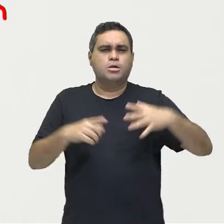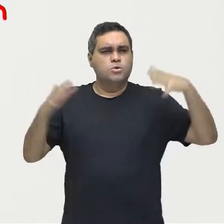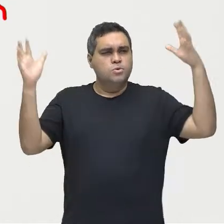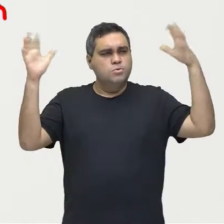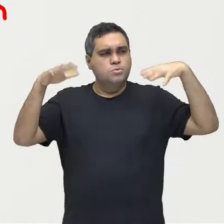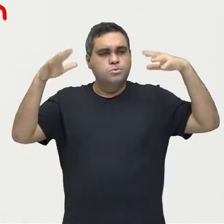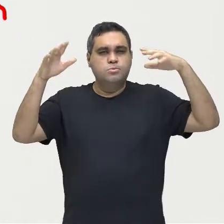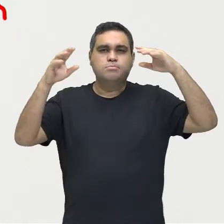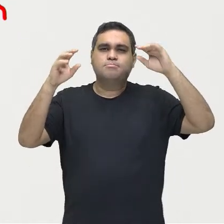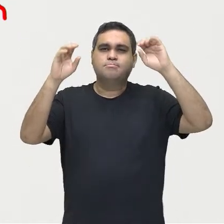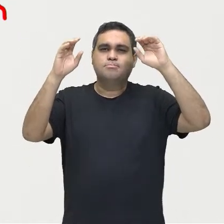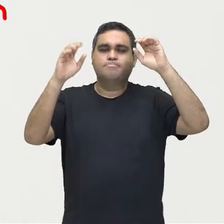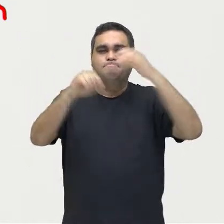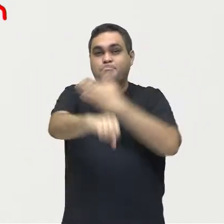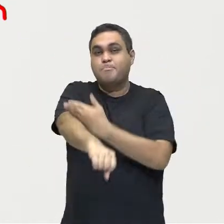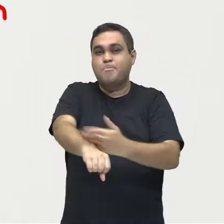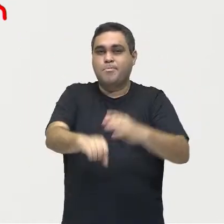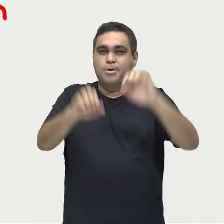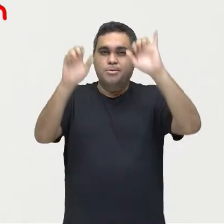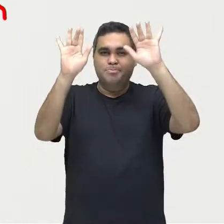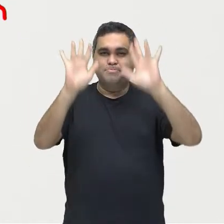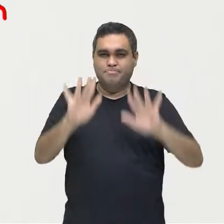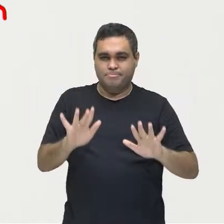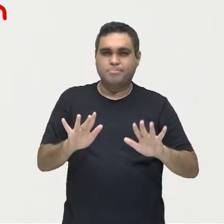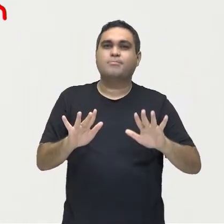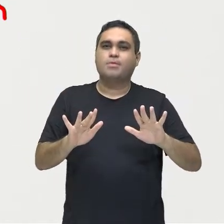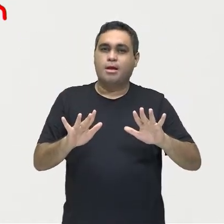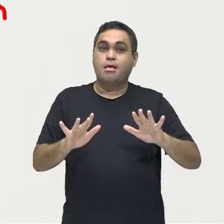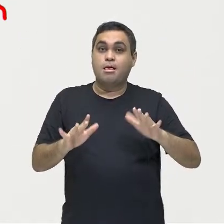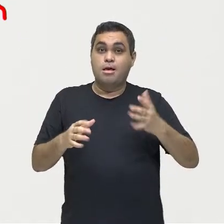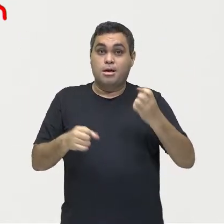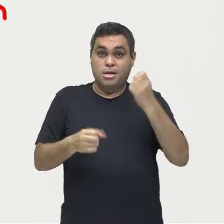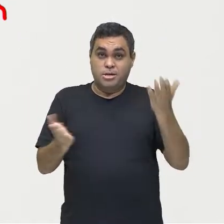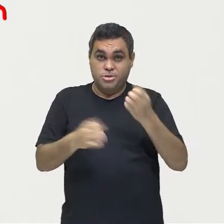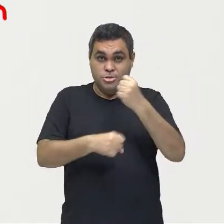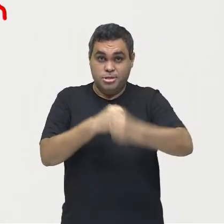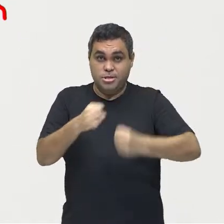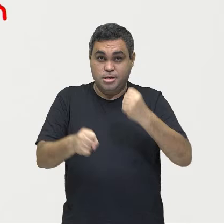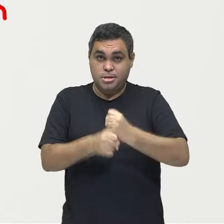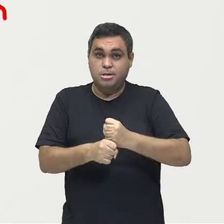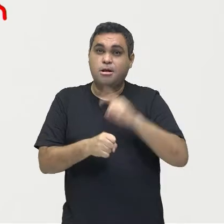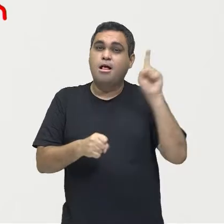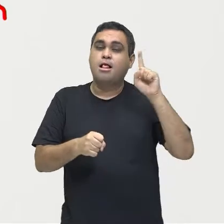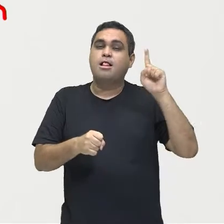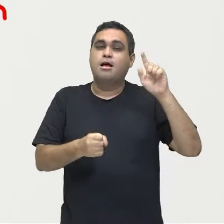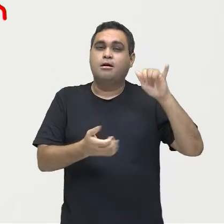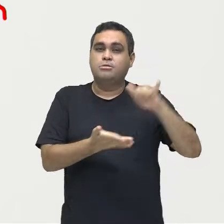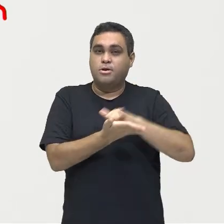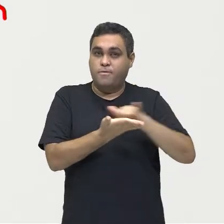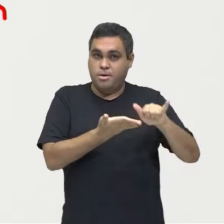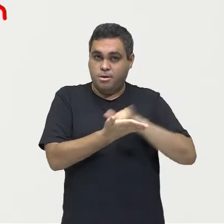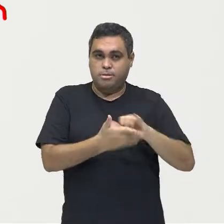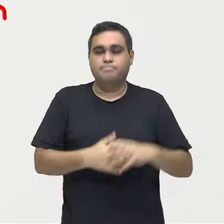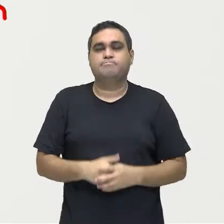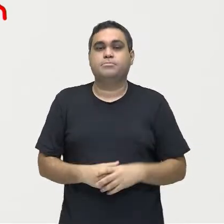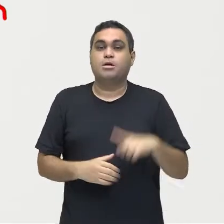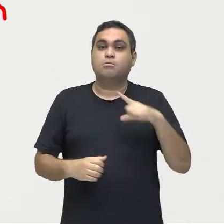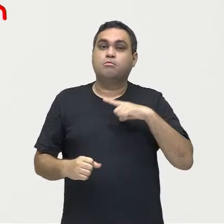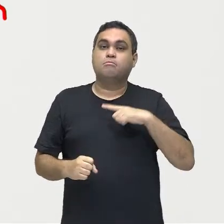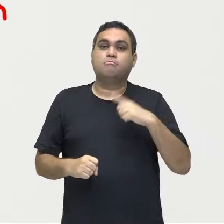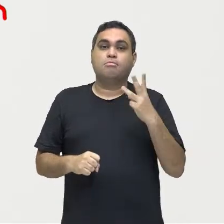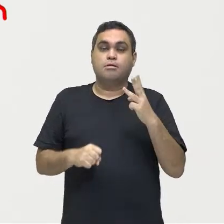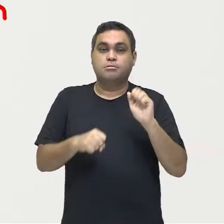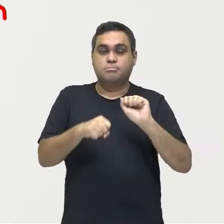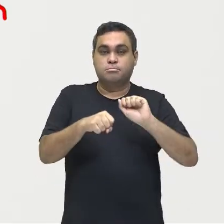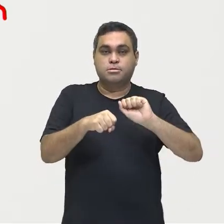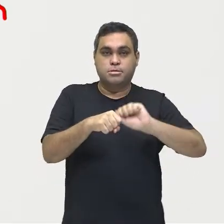York. Aqui eu tenho 3 adjuntos adverbiais. Um de intensidade, outro de